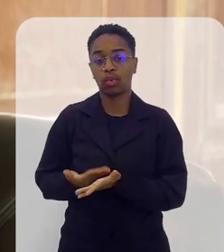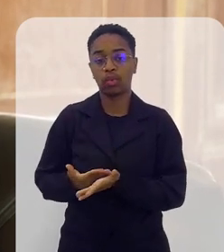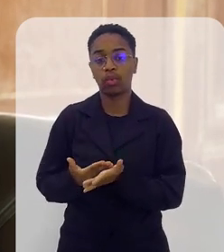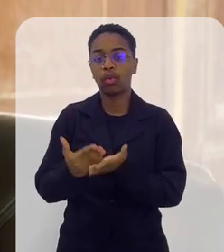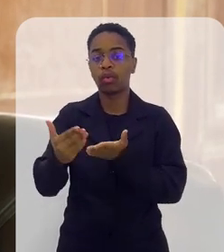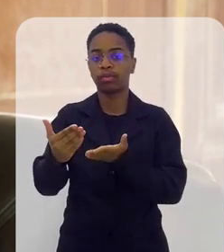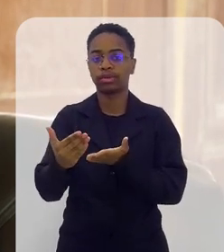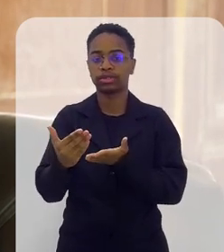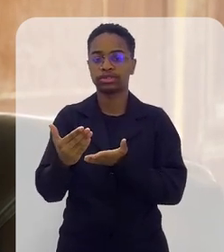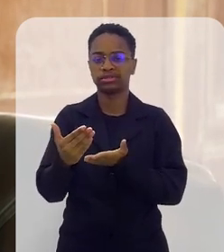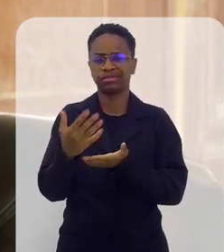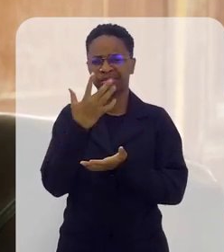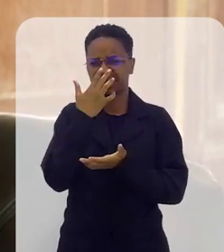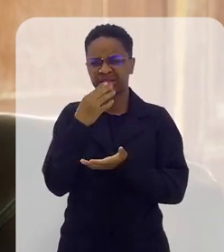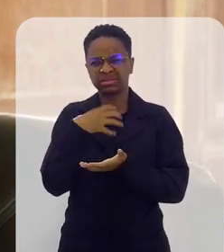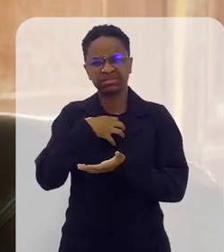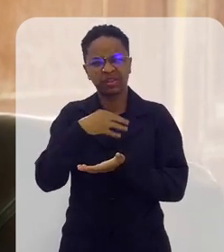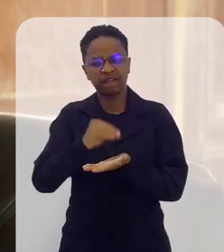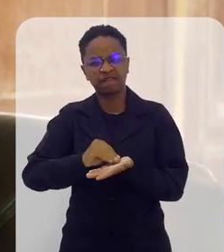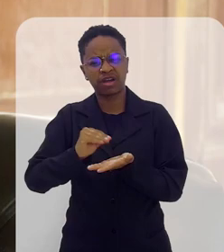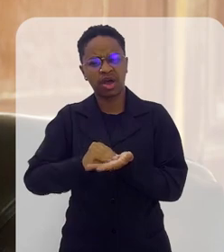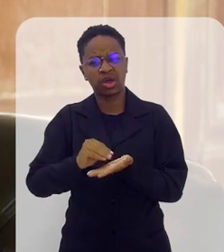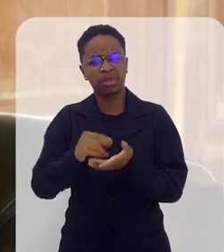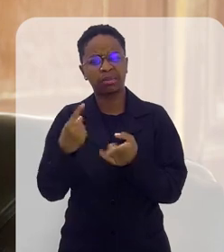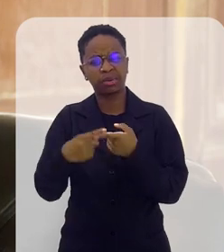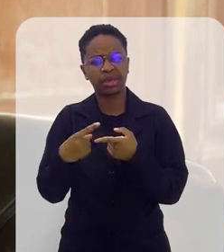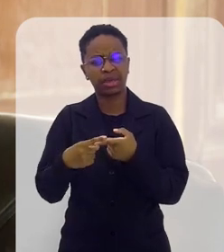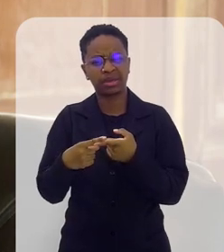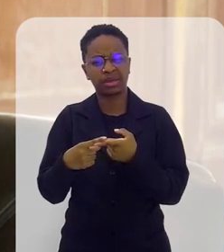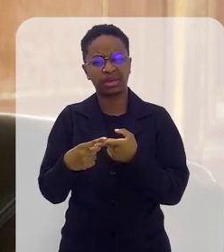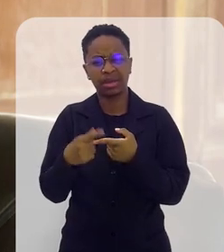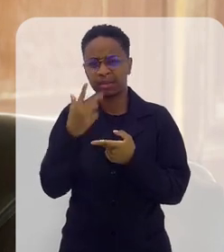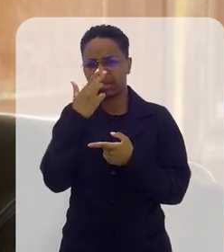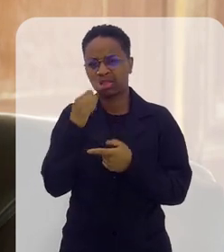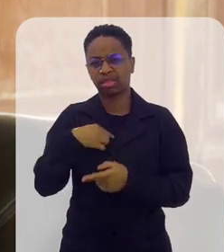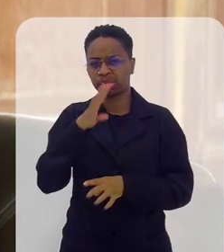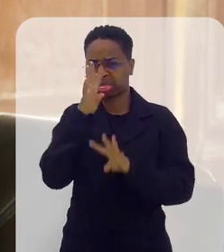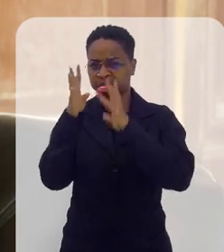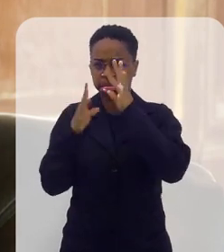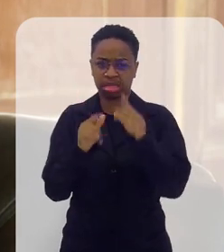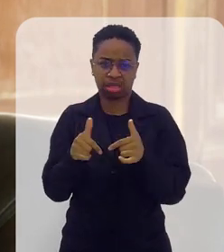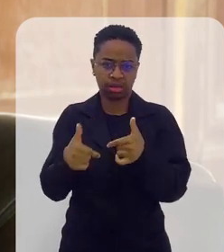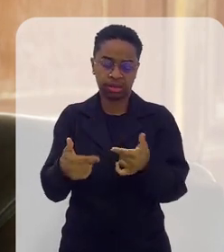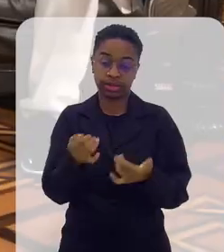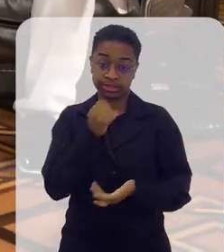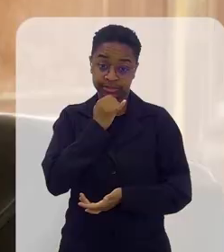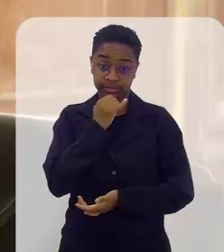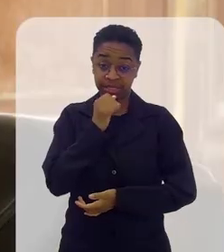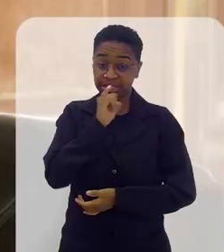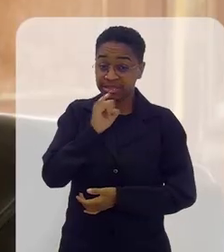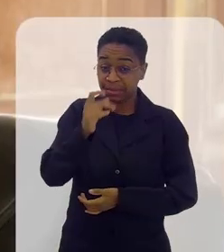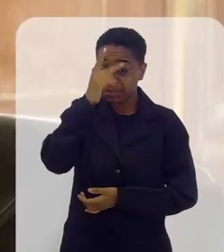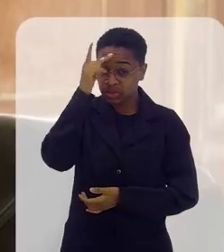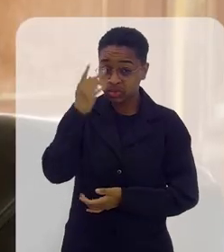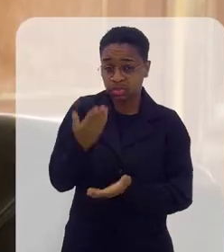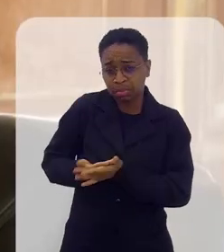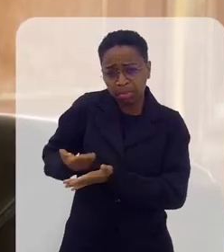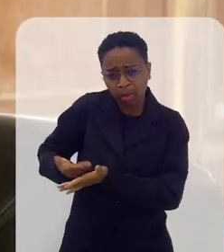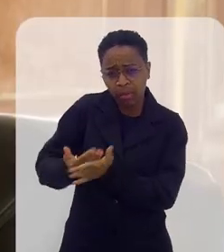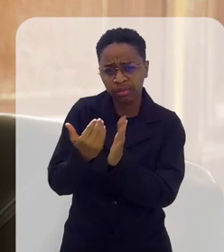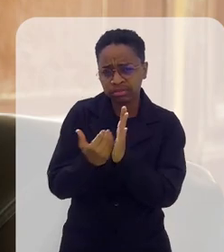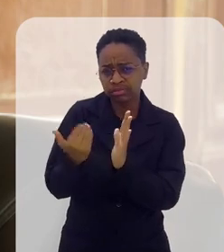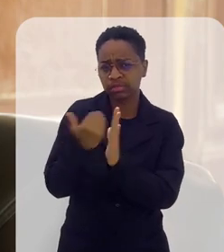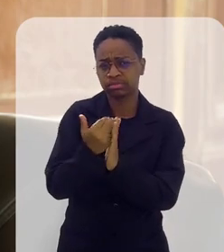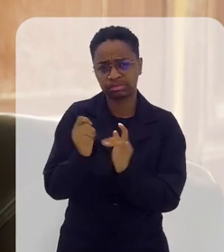ficar sentindo falta, achar que o meu serviço estava sendo relaxado. Eu falava assim, se pessoas se dedicam tanto às vezes para